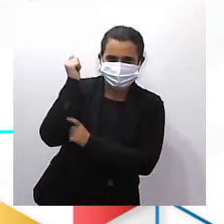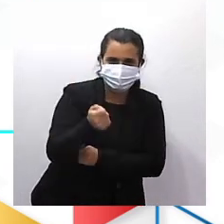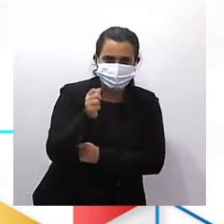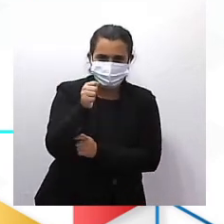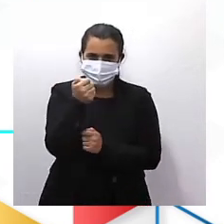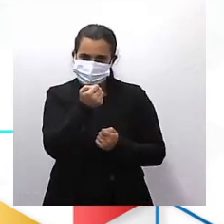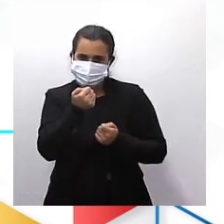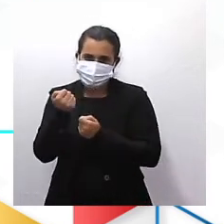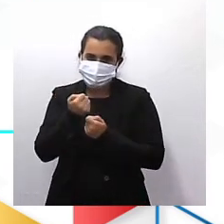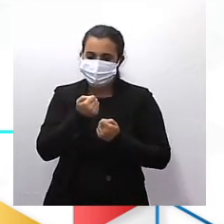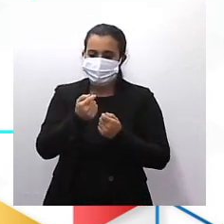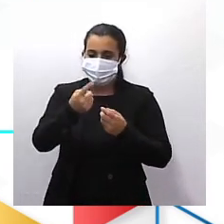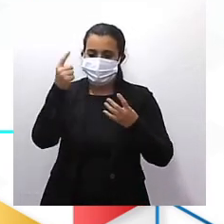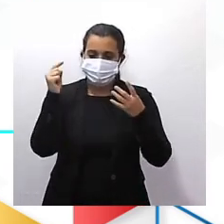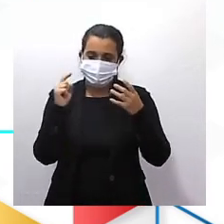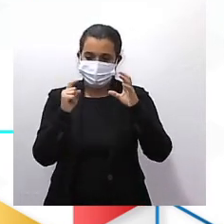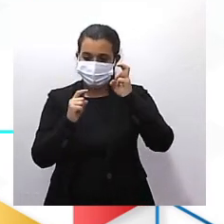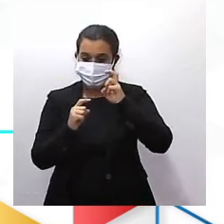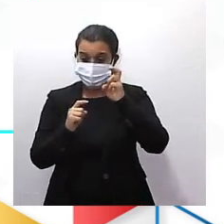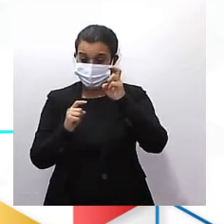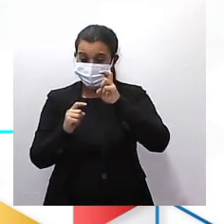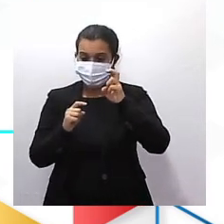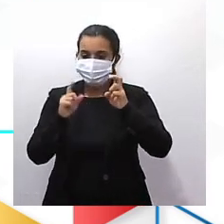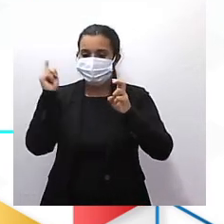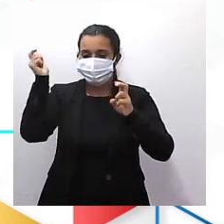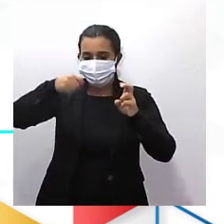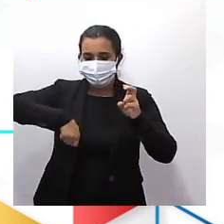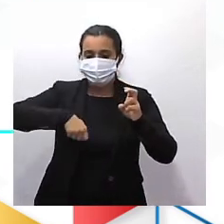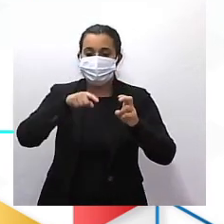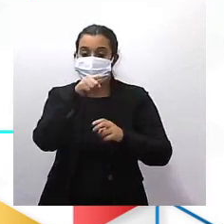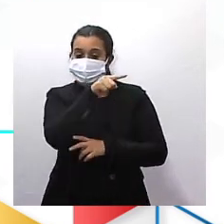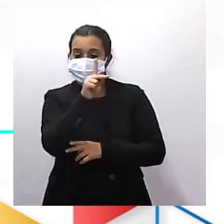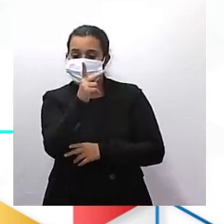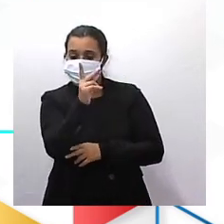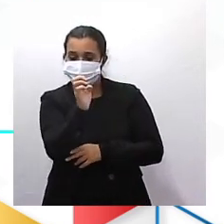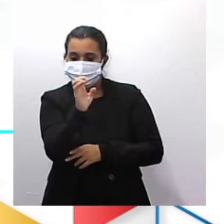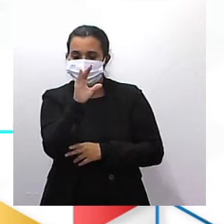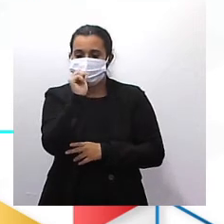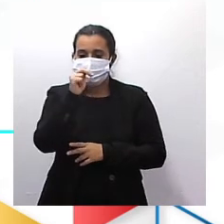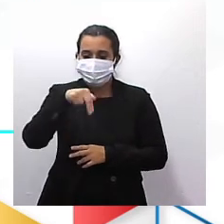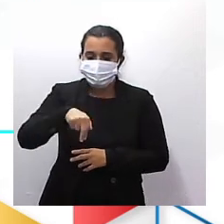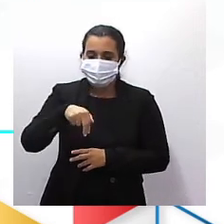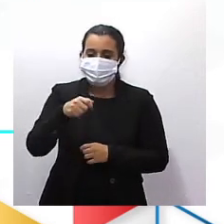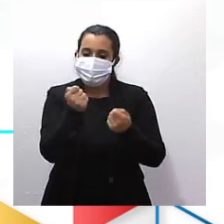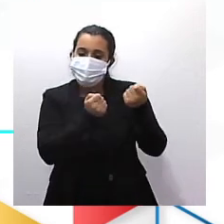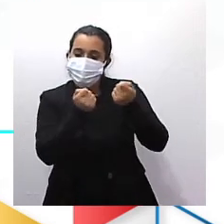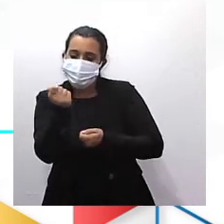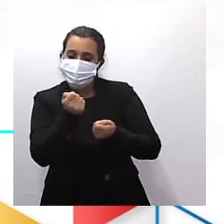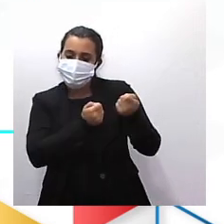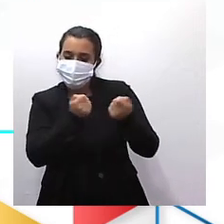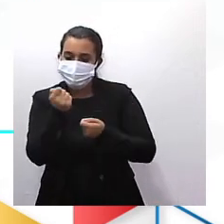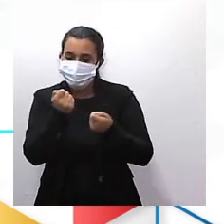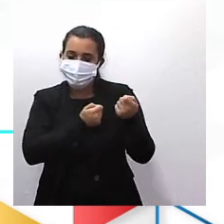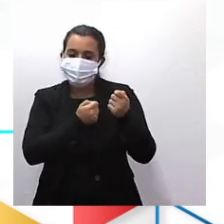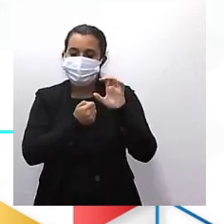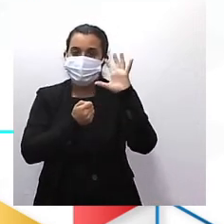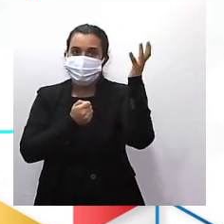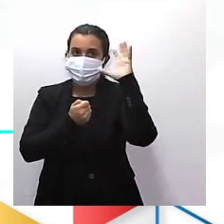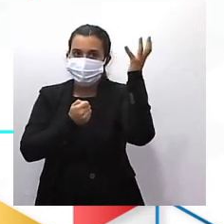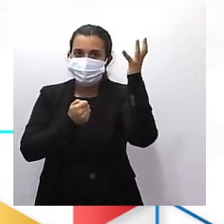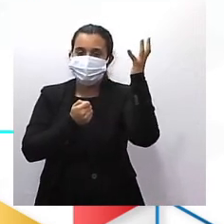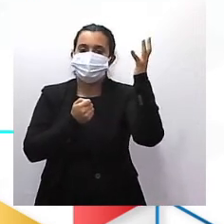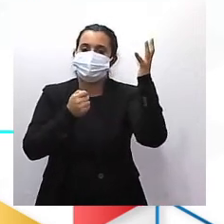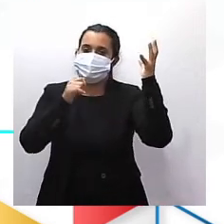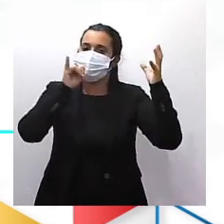o clima, porque Thor é conhecido também como o rei do trovão, o senhor dos trovões. E he can lift